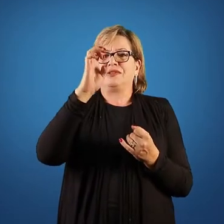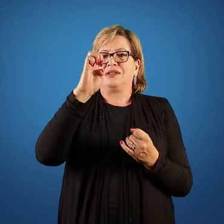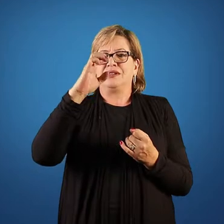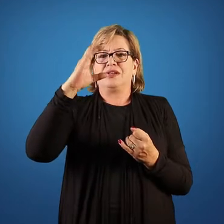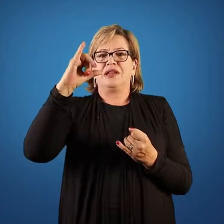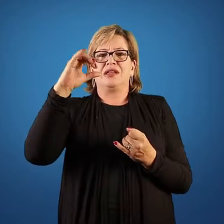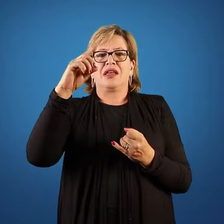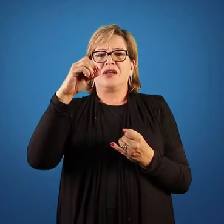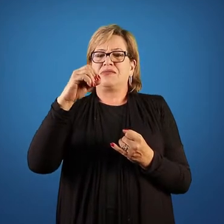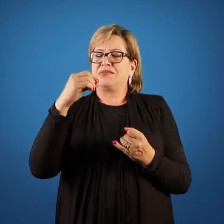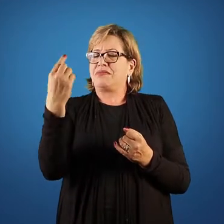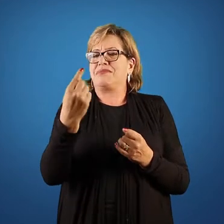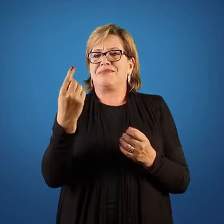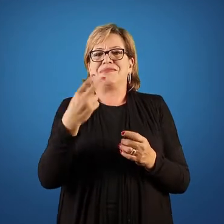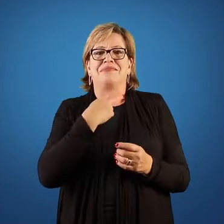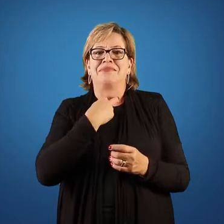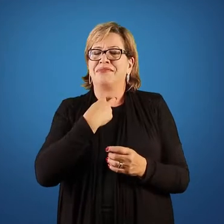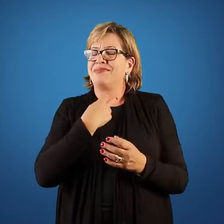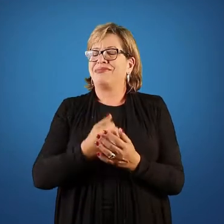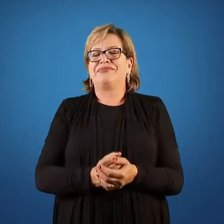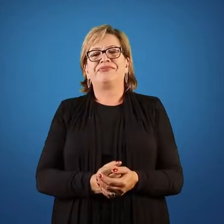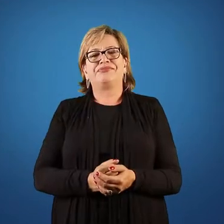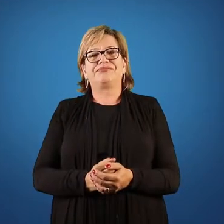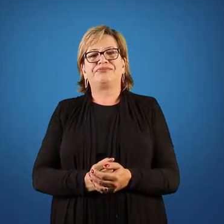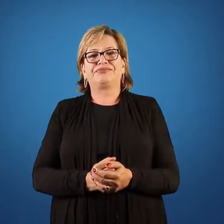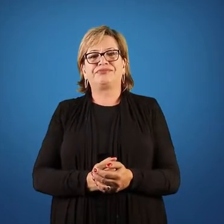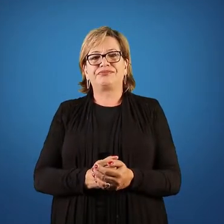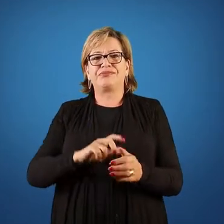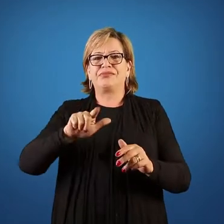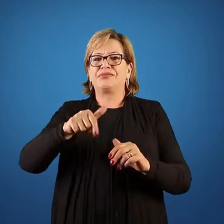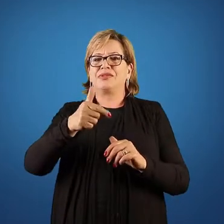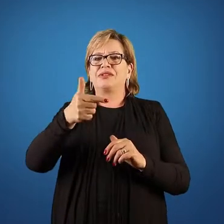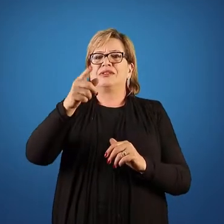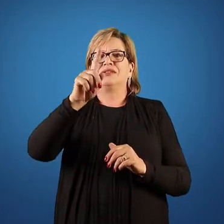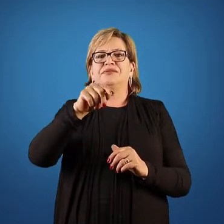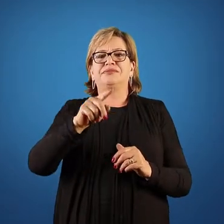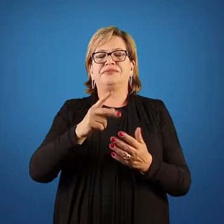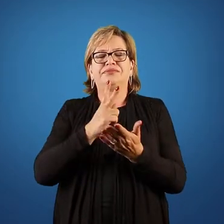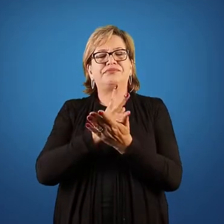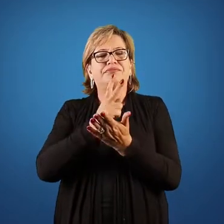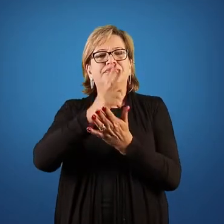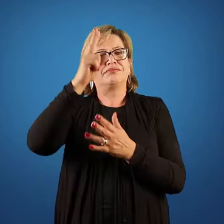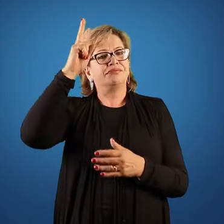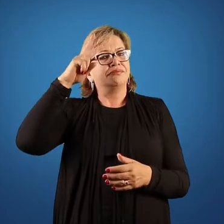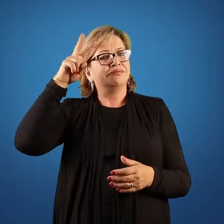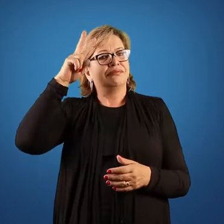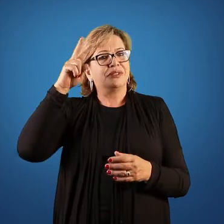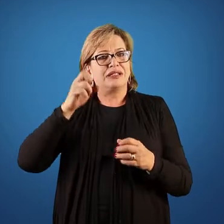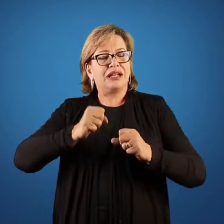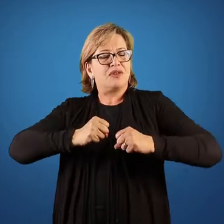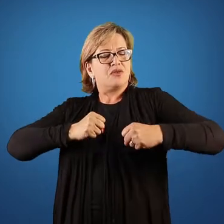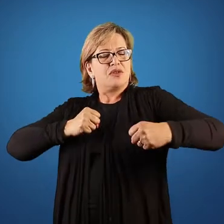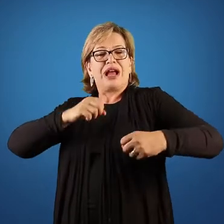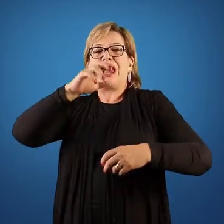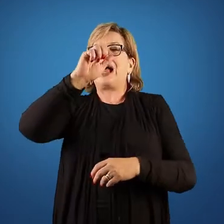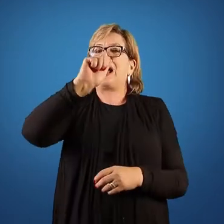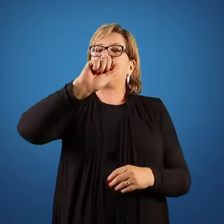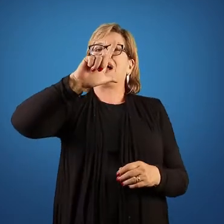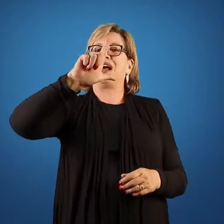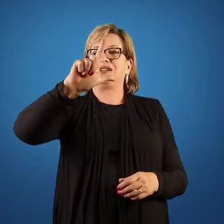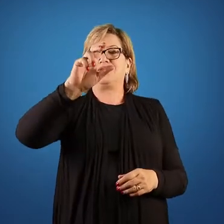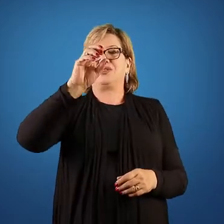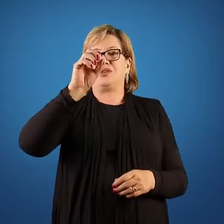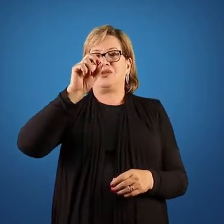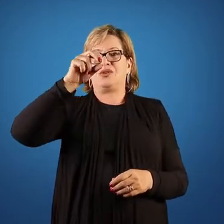experimentando o tecido, né? E outra questão, sempre lembrar de alongar bastante,